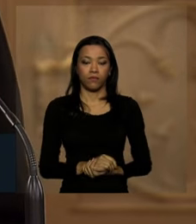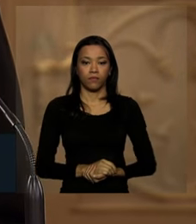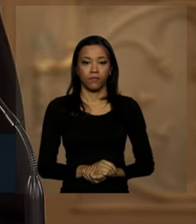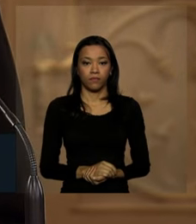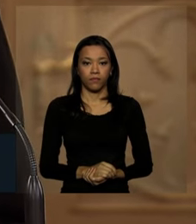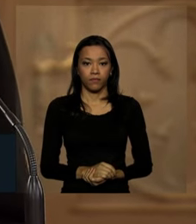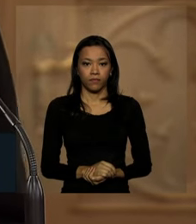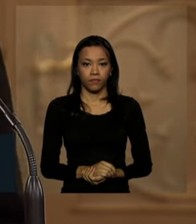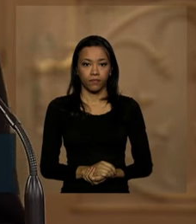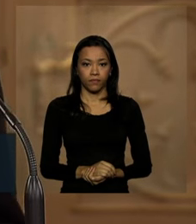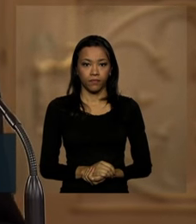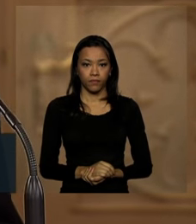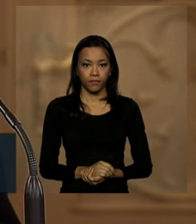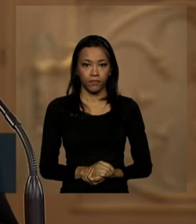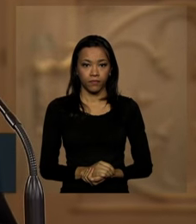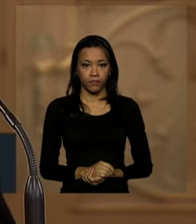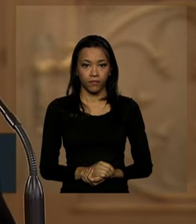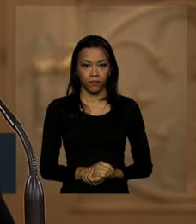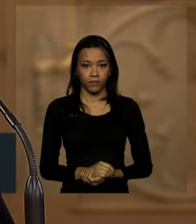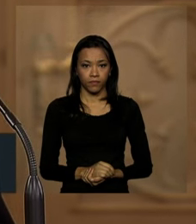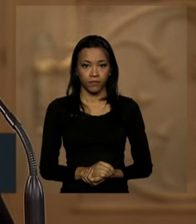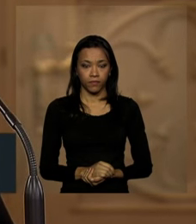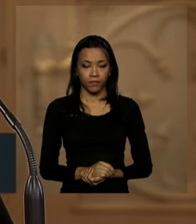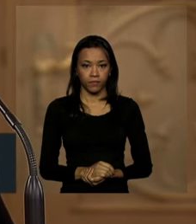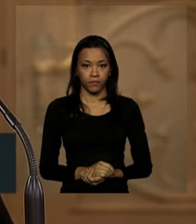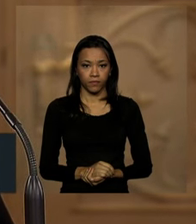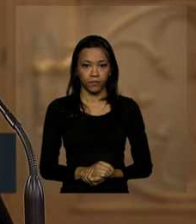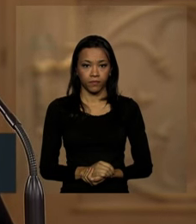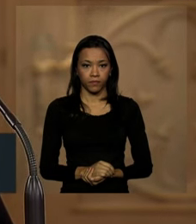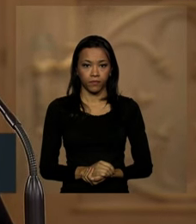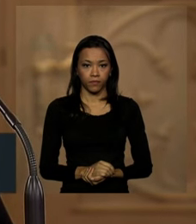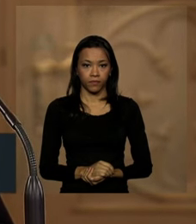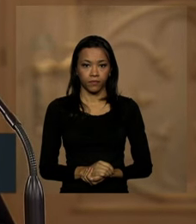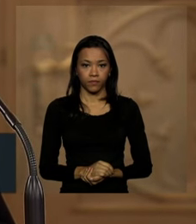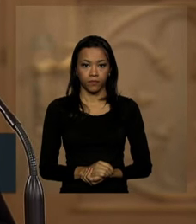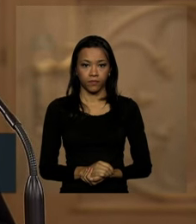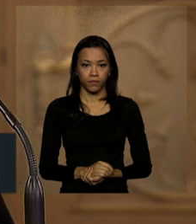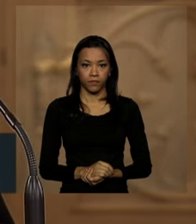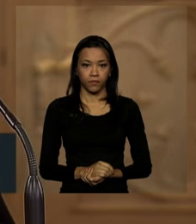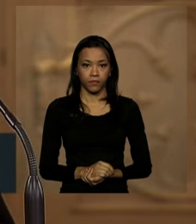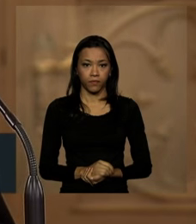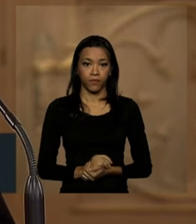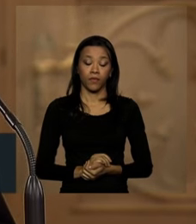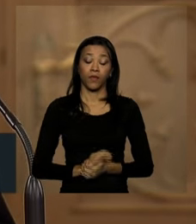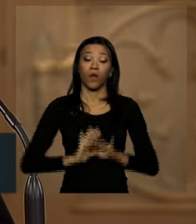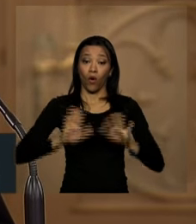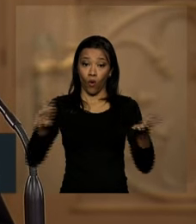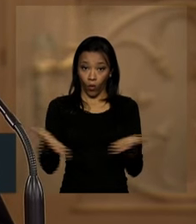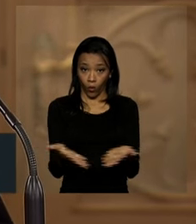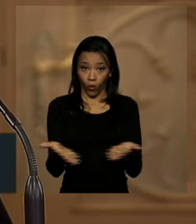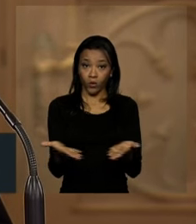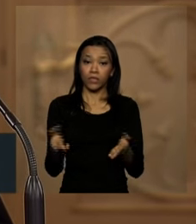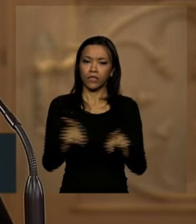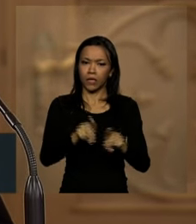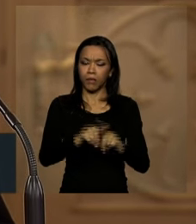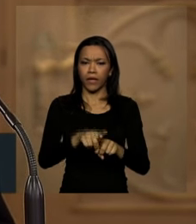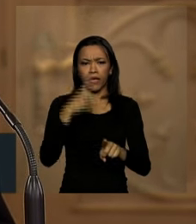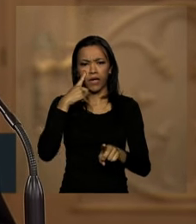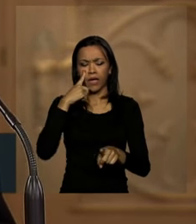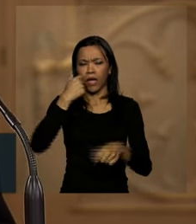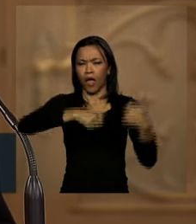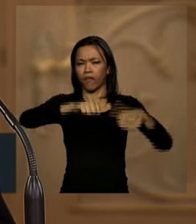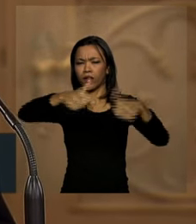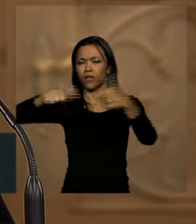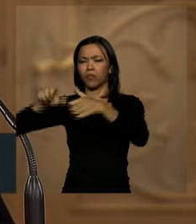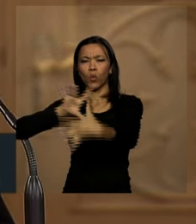cooperation, particularly focusing on cellulose-based fuel ethanol. Hoje também avaliamos o quadro